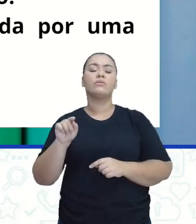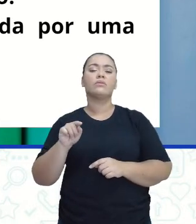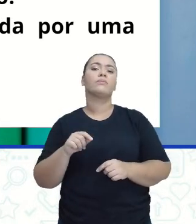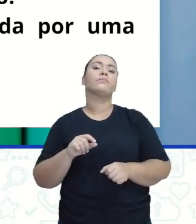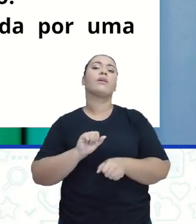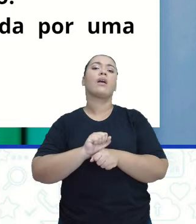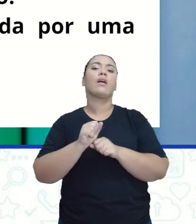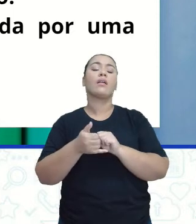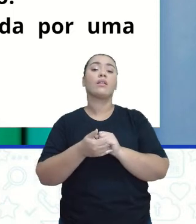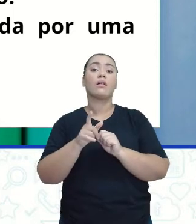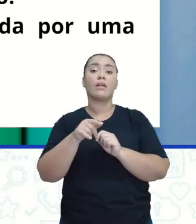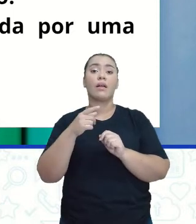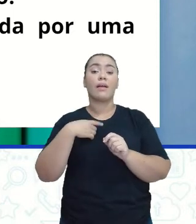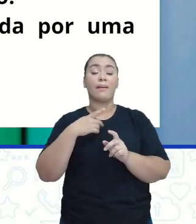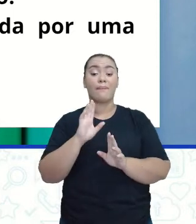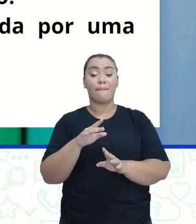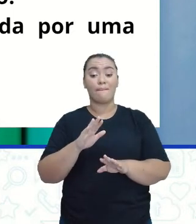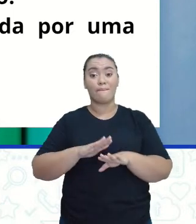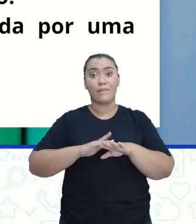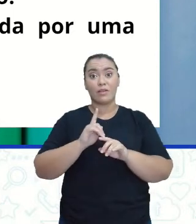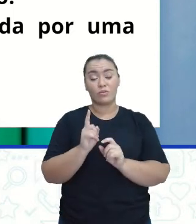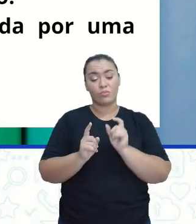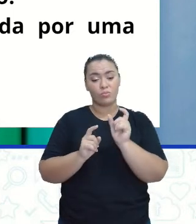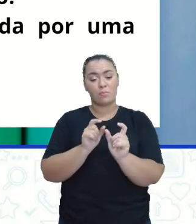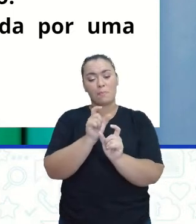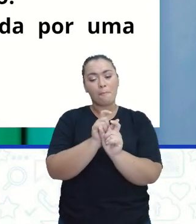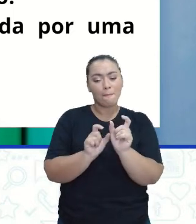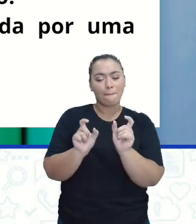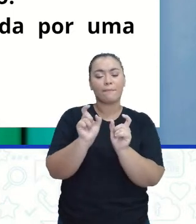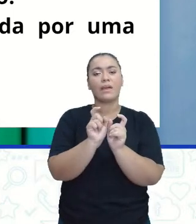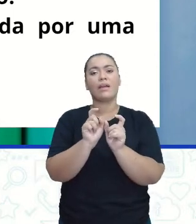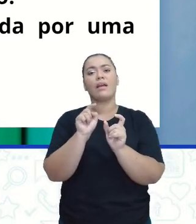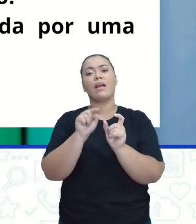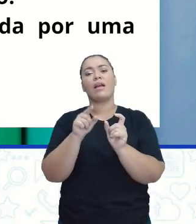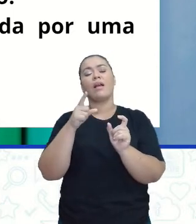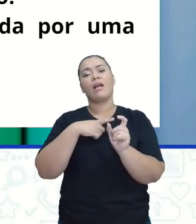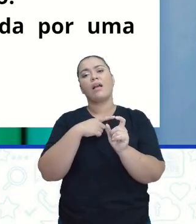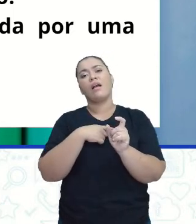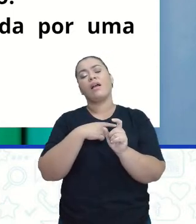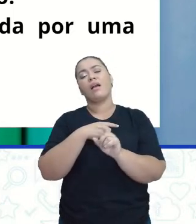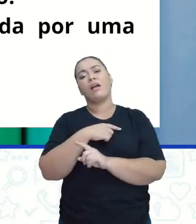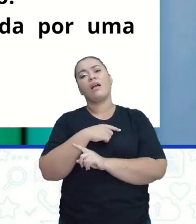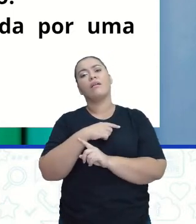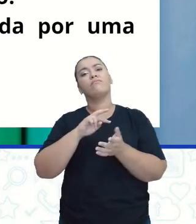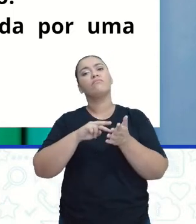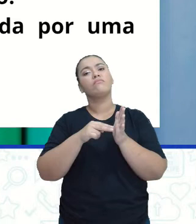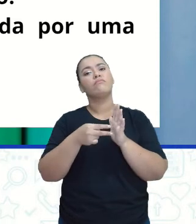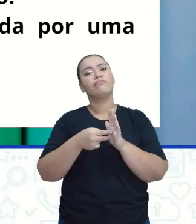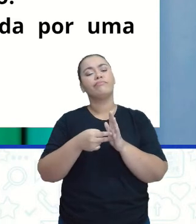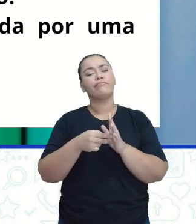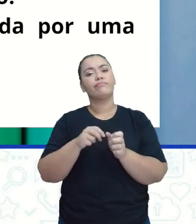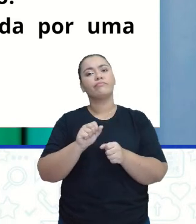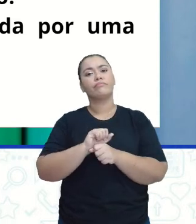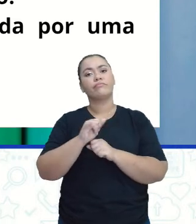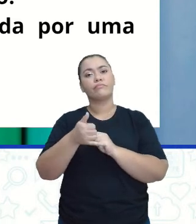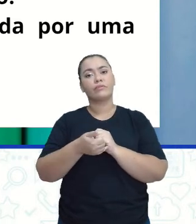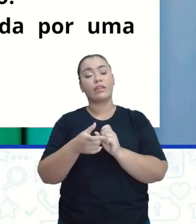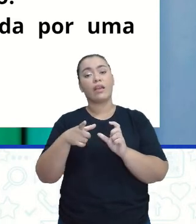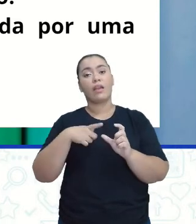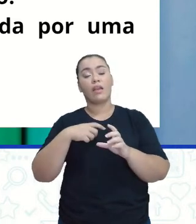por mais de uma palavra que tem a função de um adjetivo, que caracteriza os